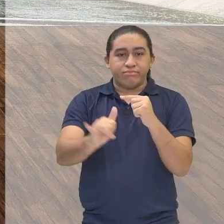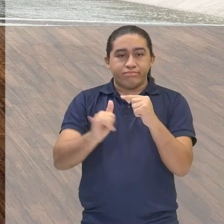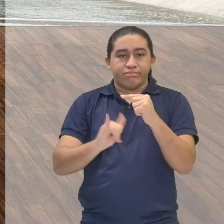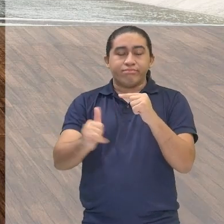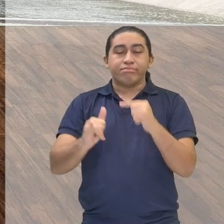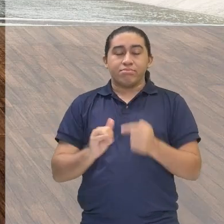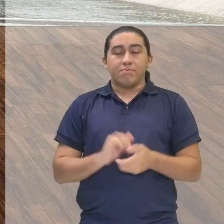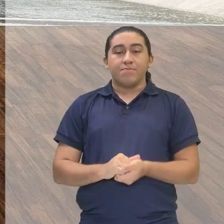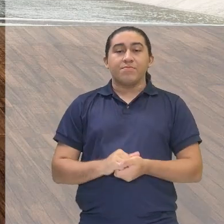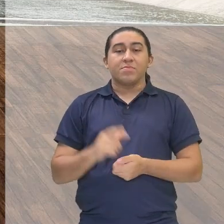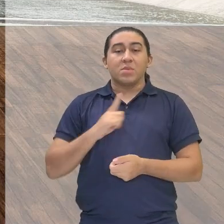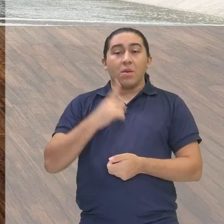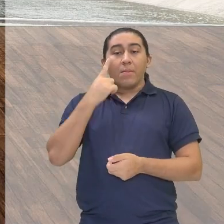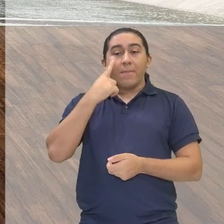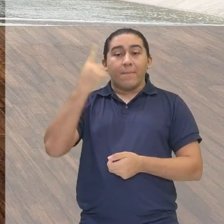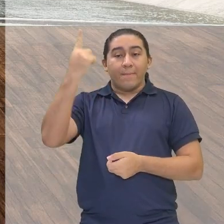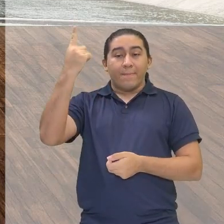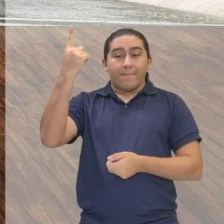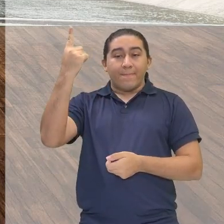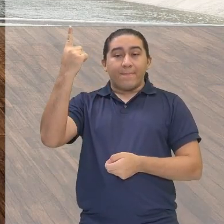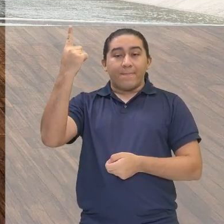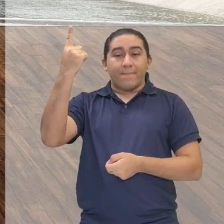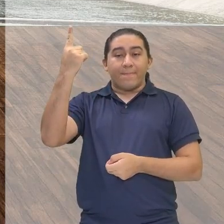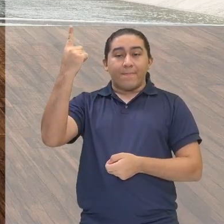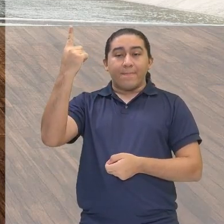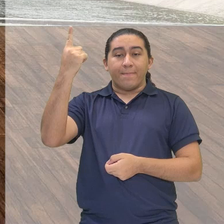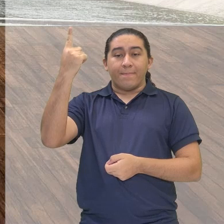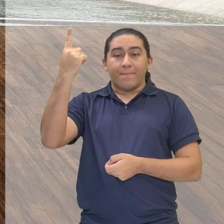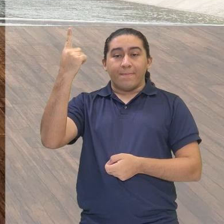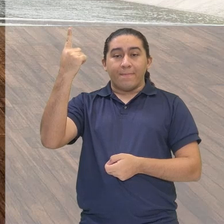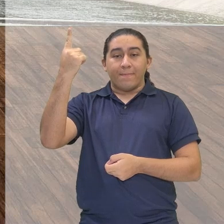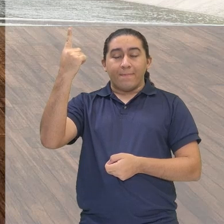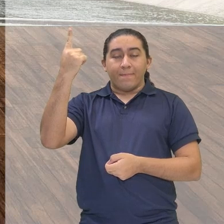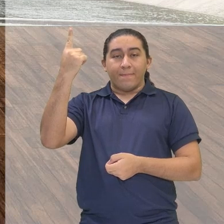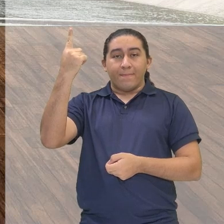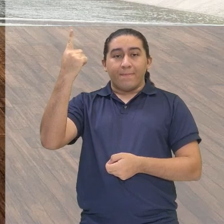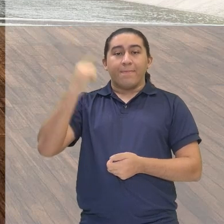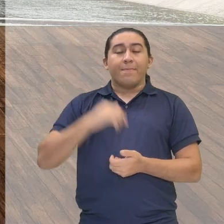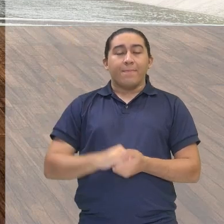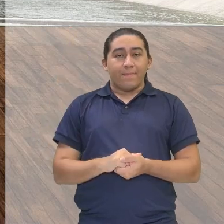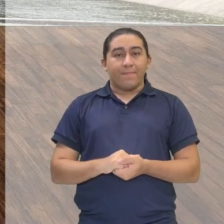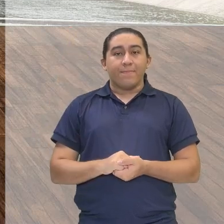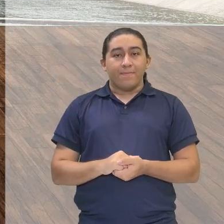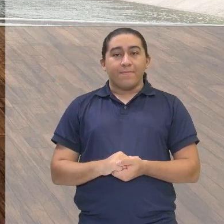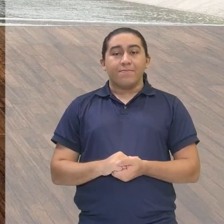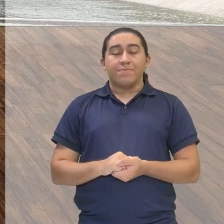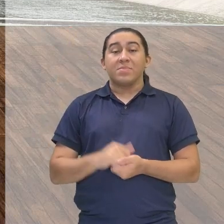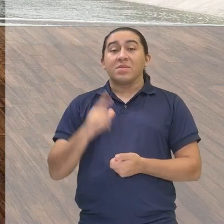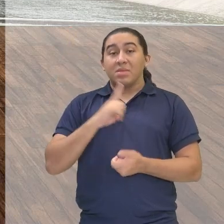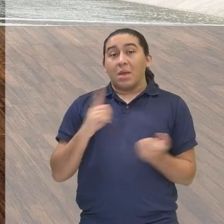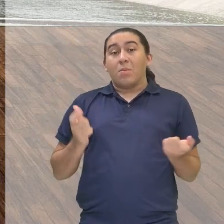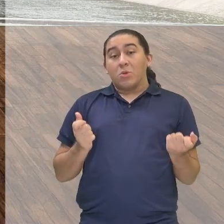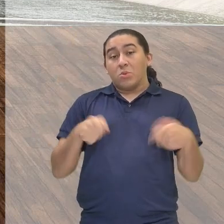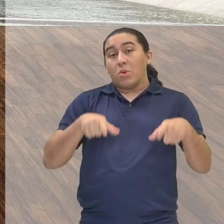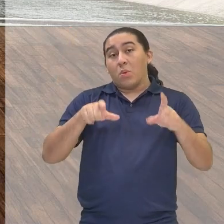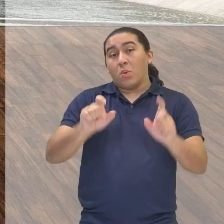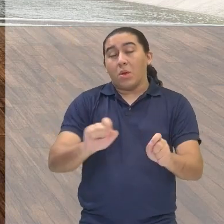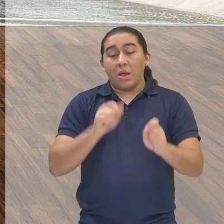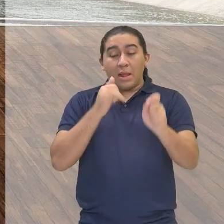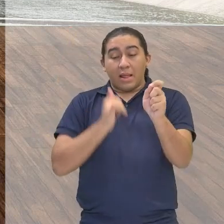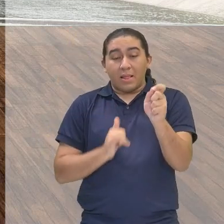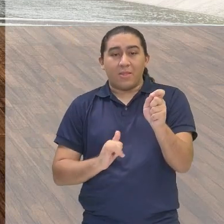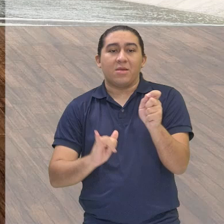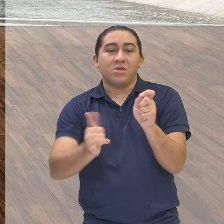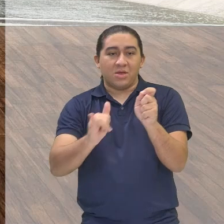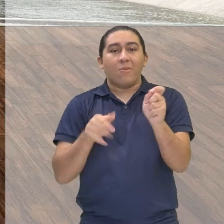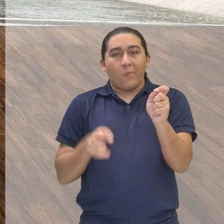dessa hidrelétrica, que está em funcionamento, porque suas comportas estão abertas, o que significa que ela está gerando